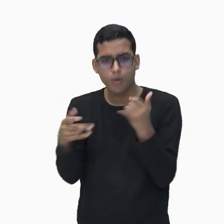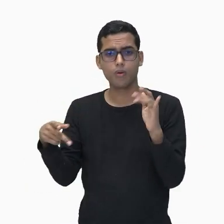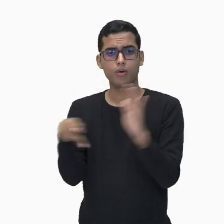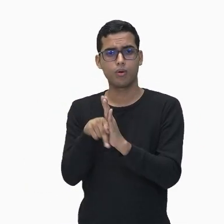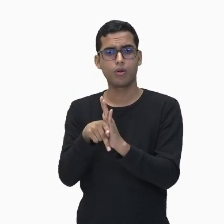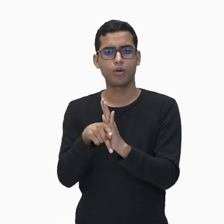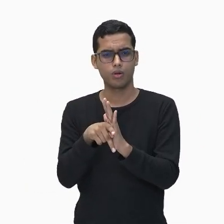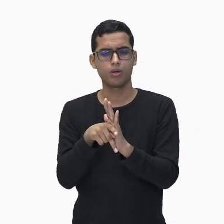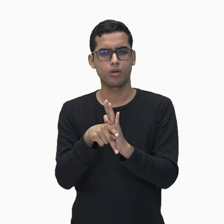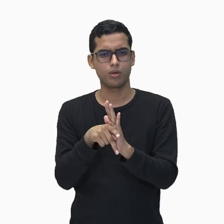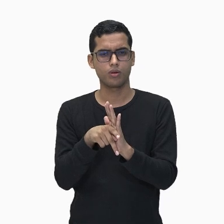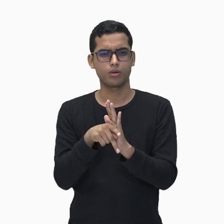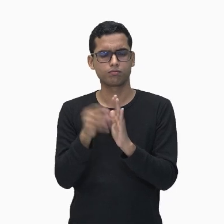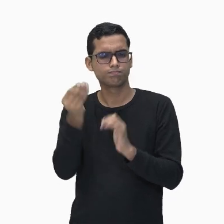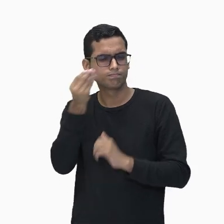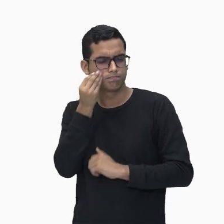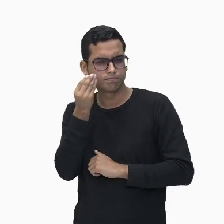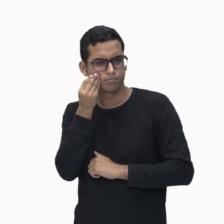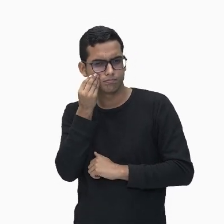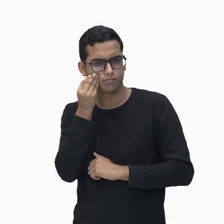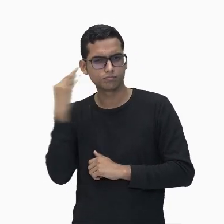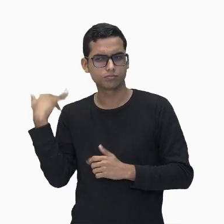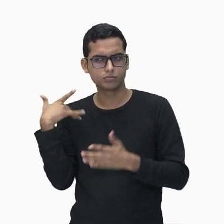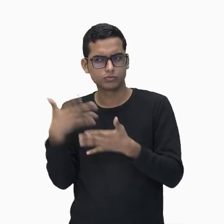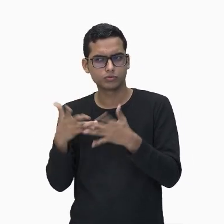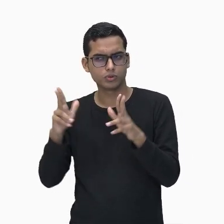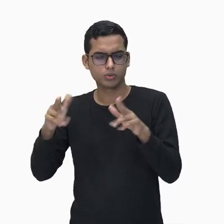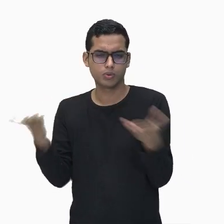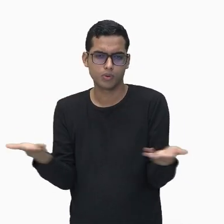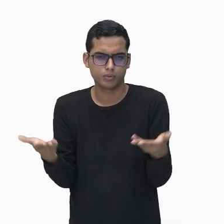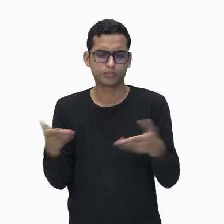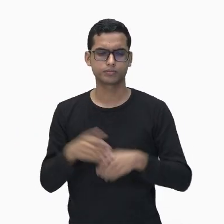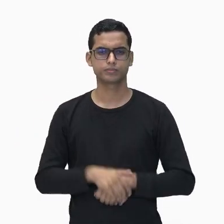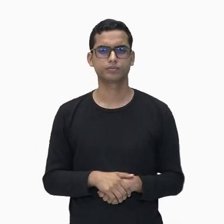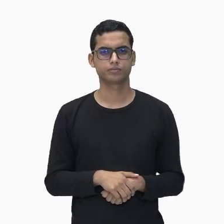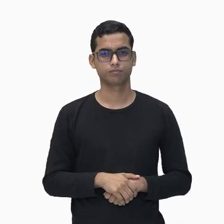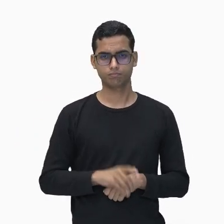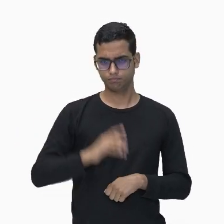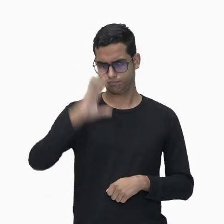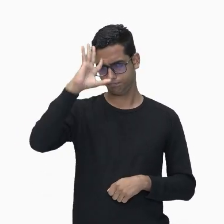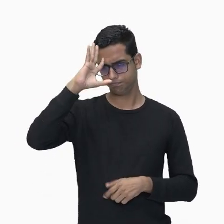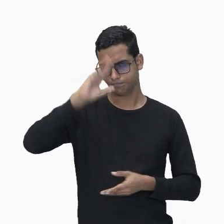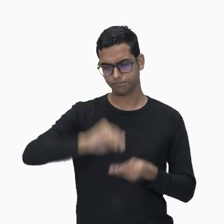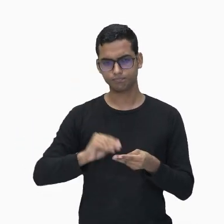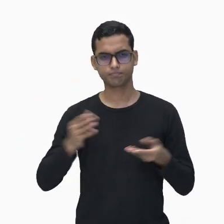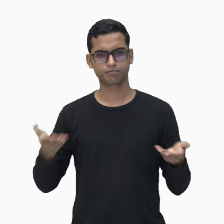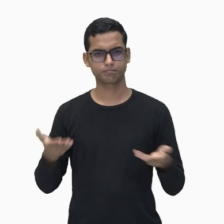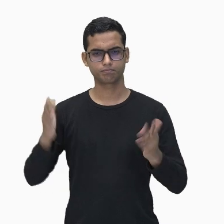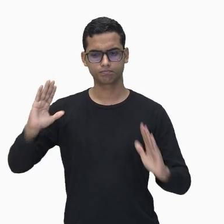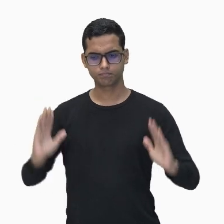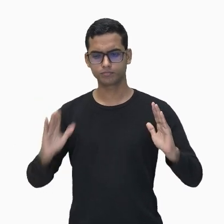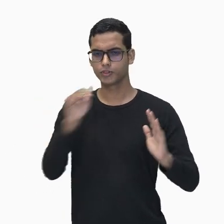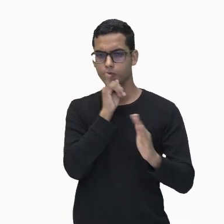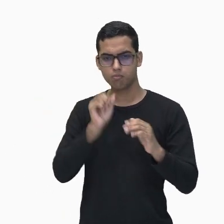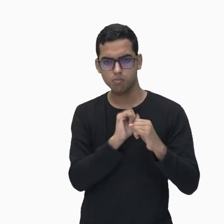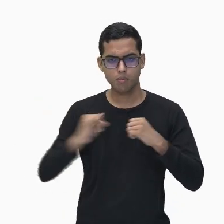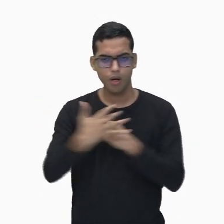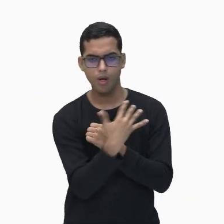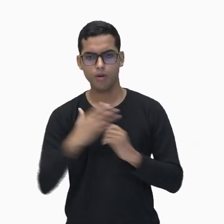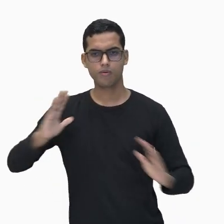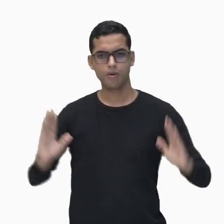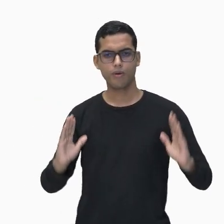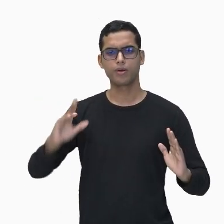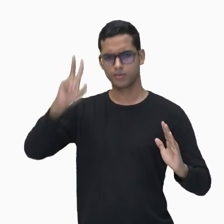que observamos hoje. Quando a gente fala hoje, vamos entender recentemente, quando passamos pela pandemia